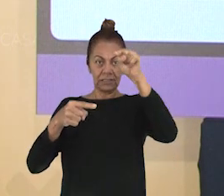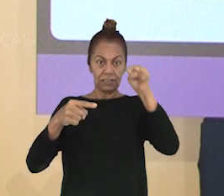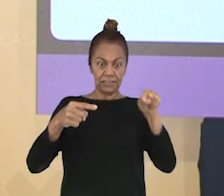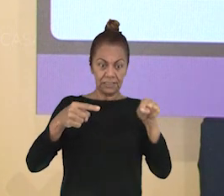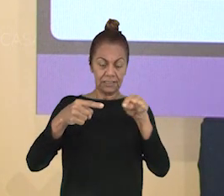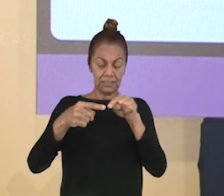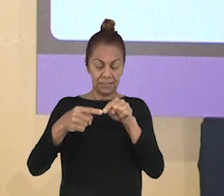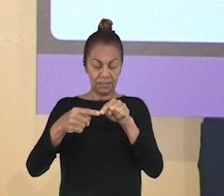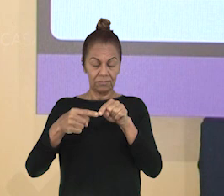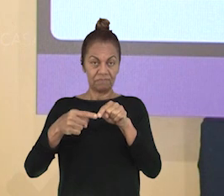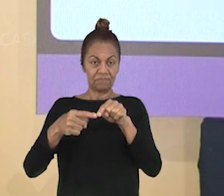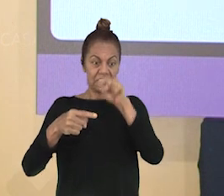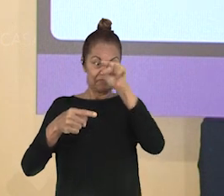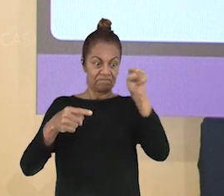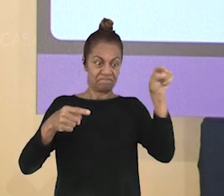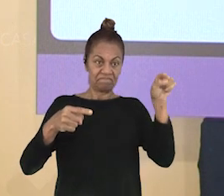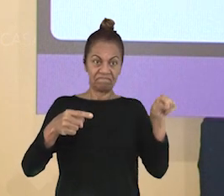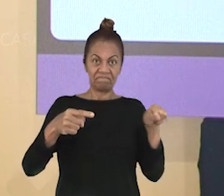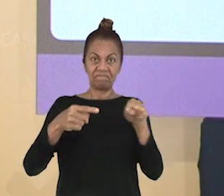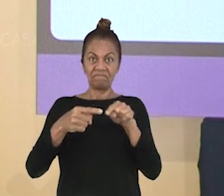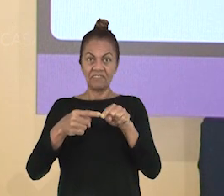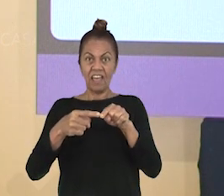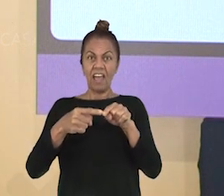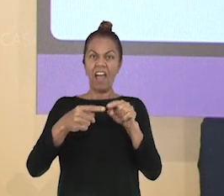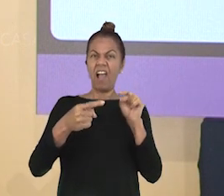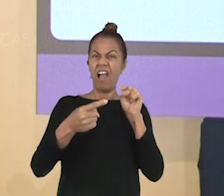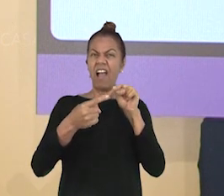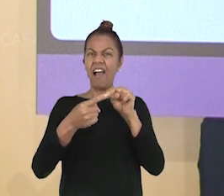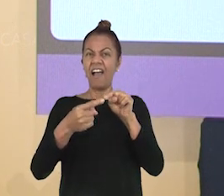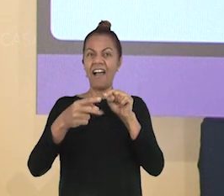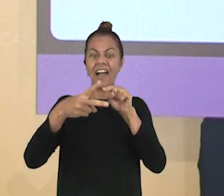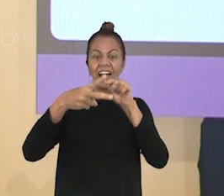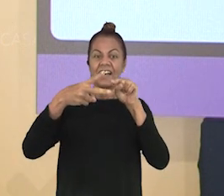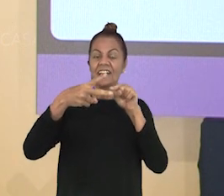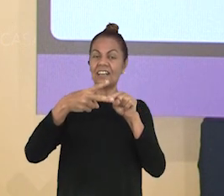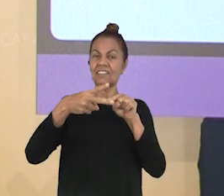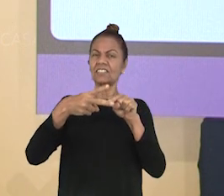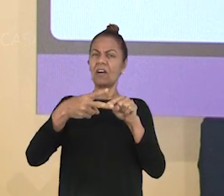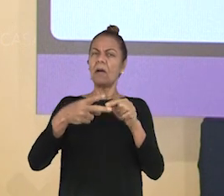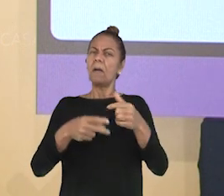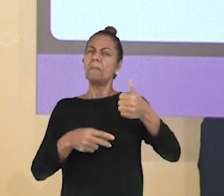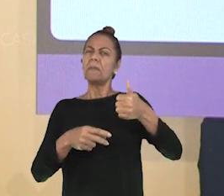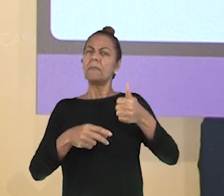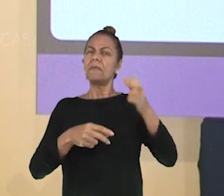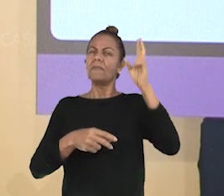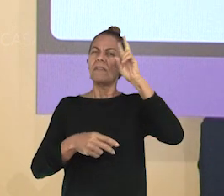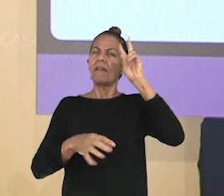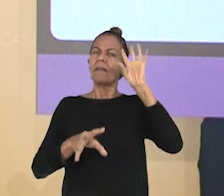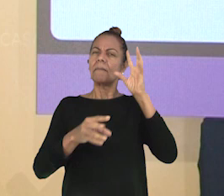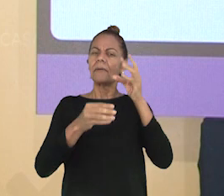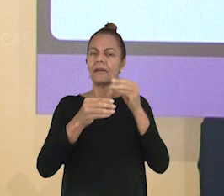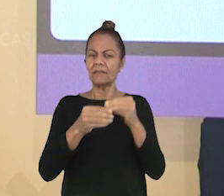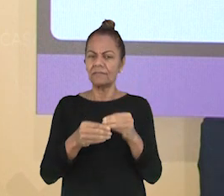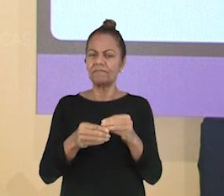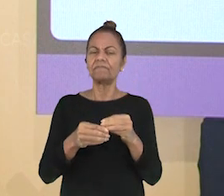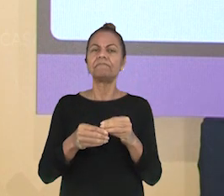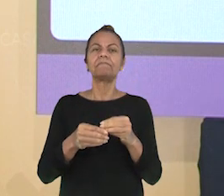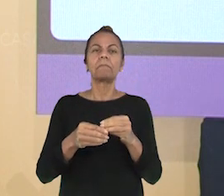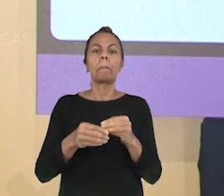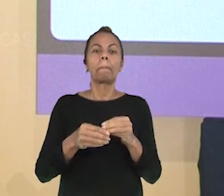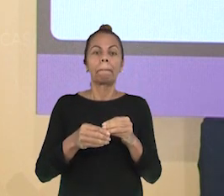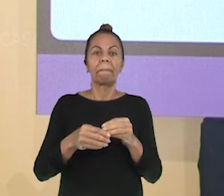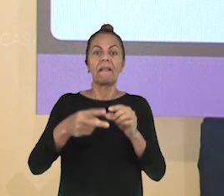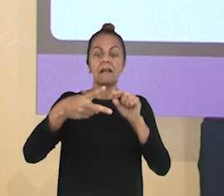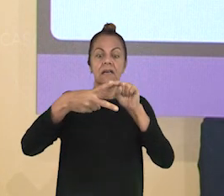e ângulos. Mas antes de falarmos sobre a classificação dos triângulos e quadriláteros quanto aos seus